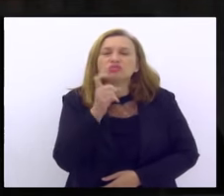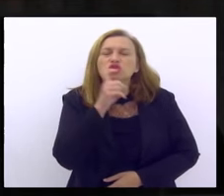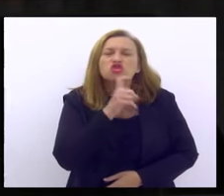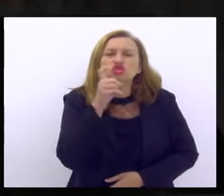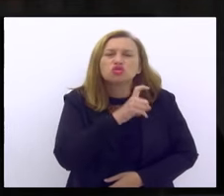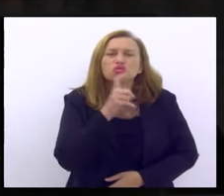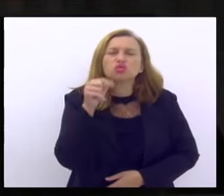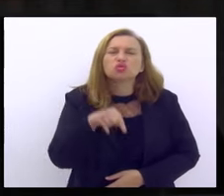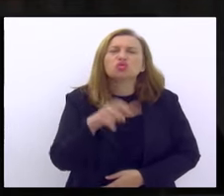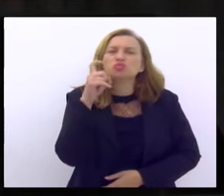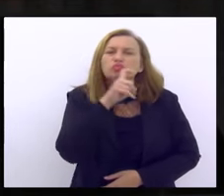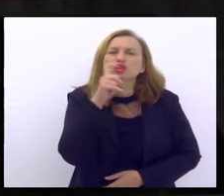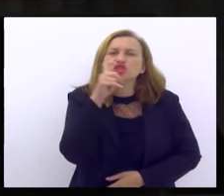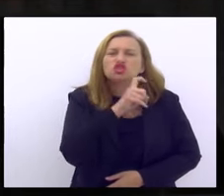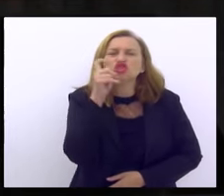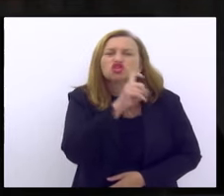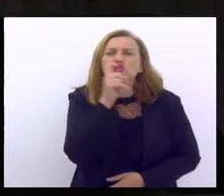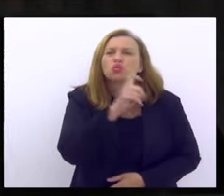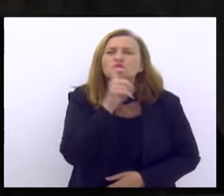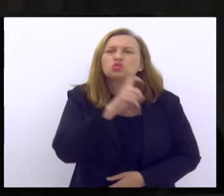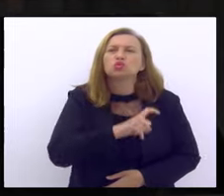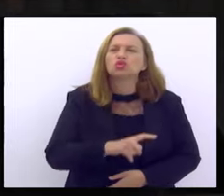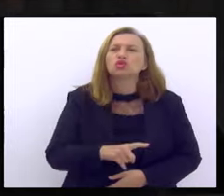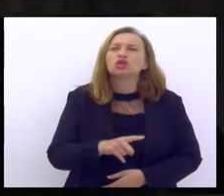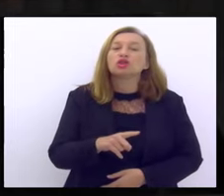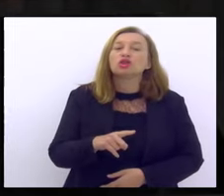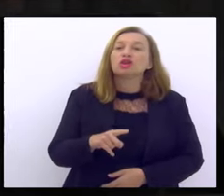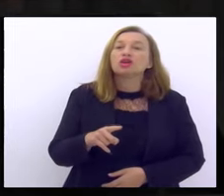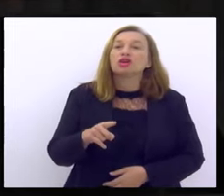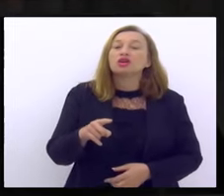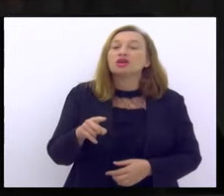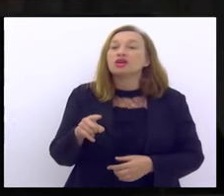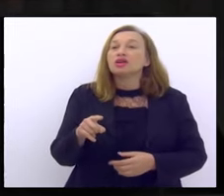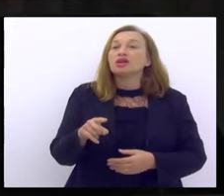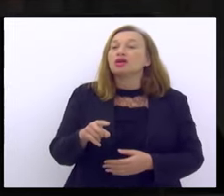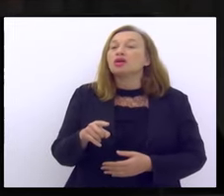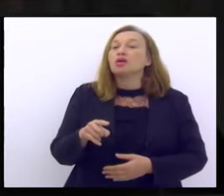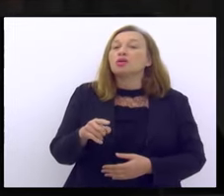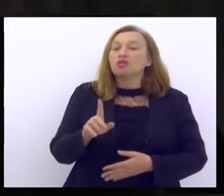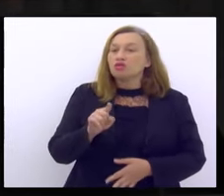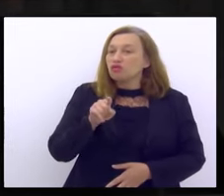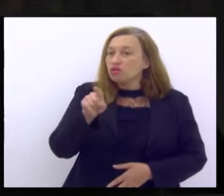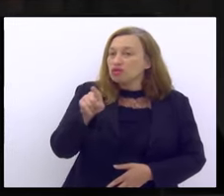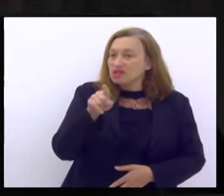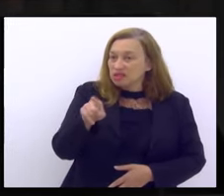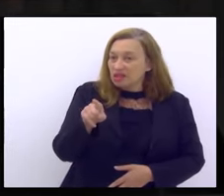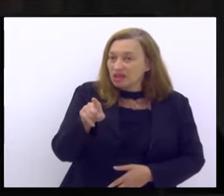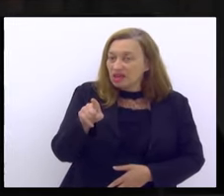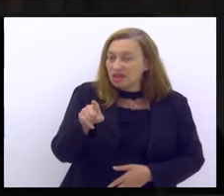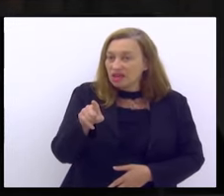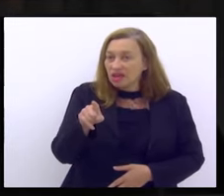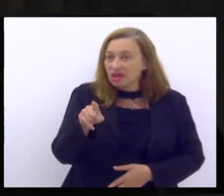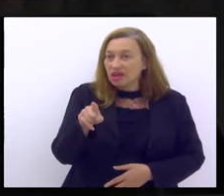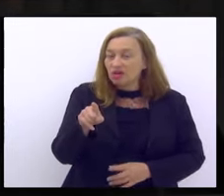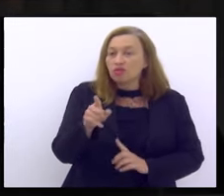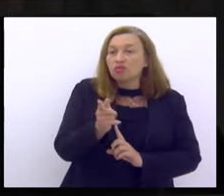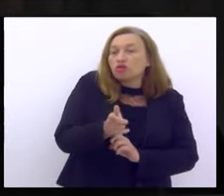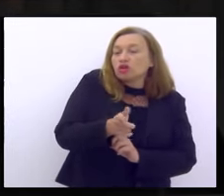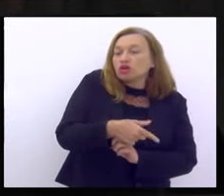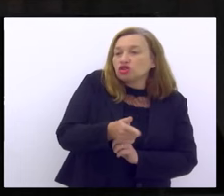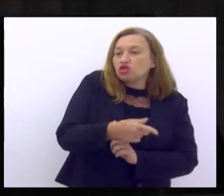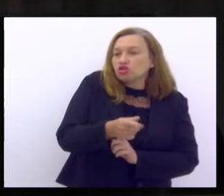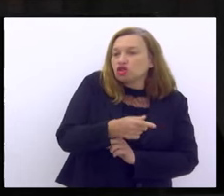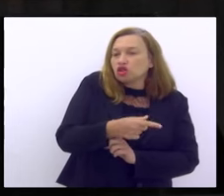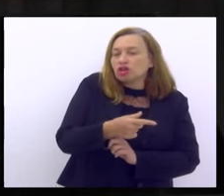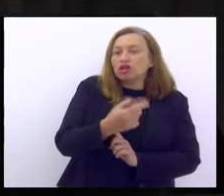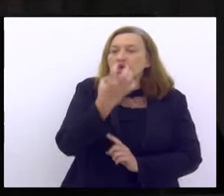mentiroso. Mentiroso. Fantoche de Eduardo Paes, mentiroso. Porque todos os cidadãos foram embora com o seu carro. Vocês botaram em